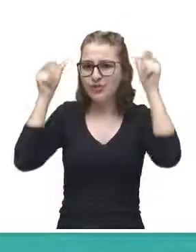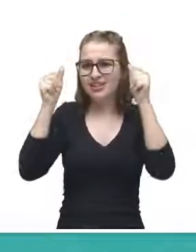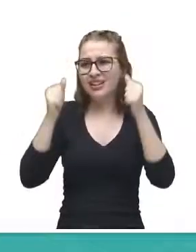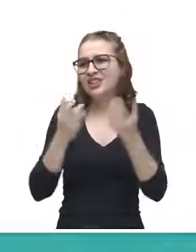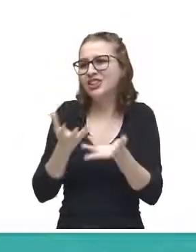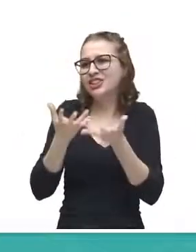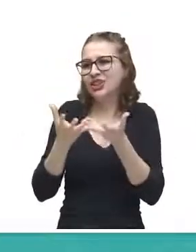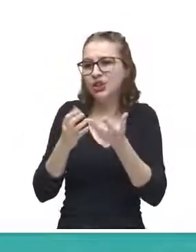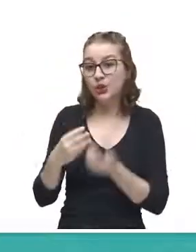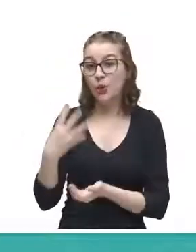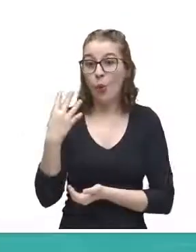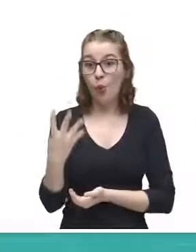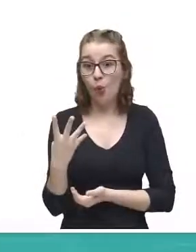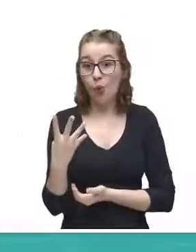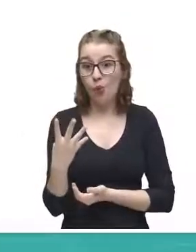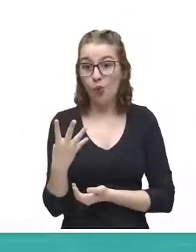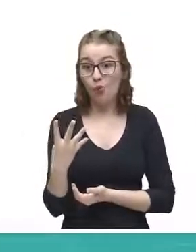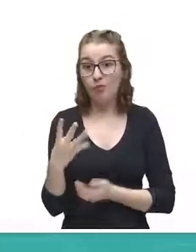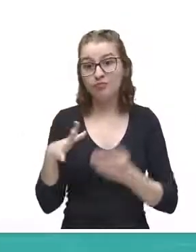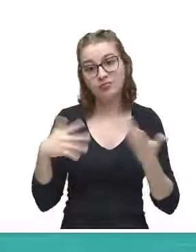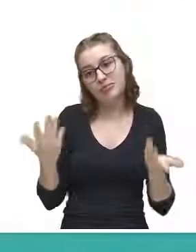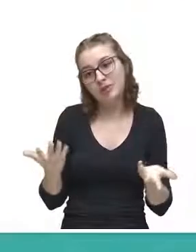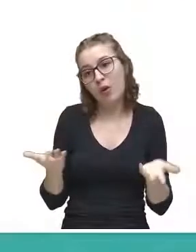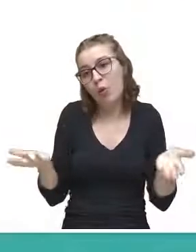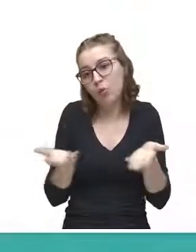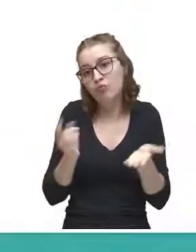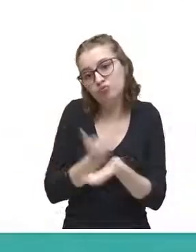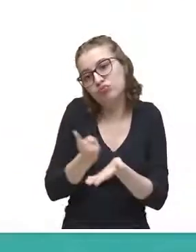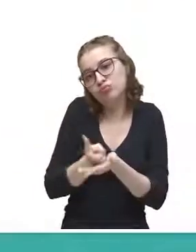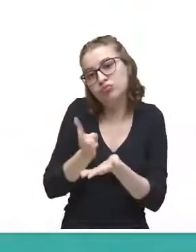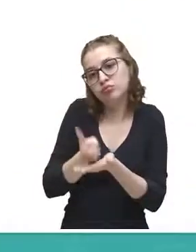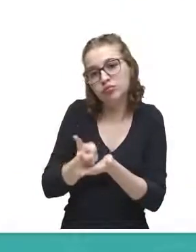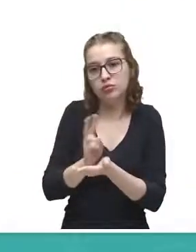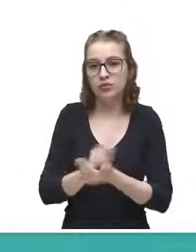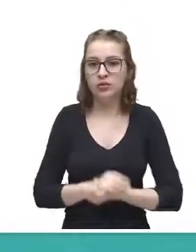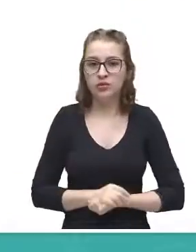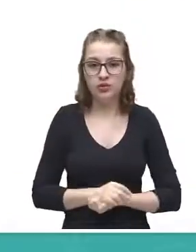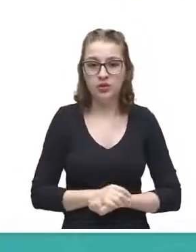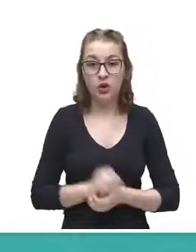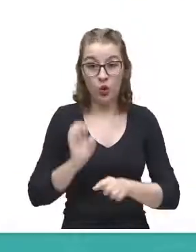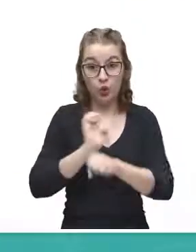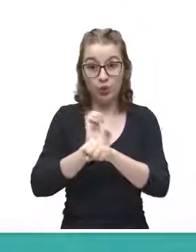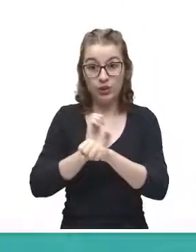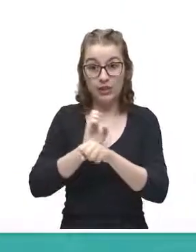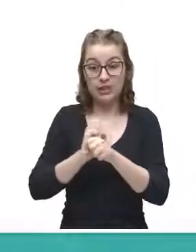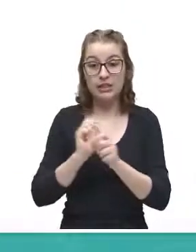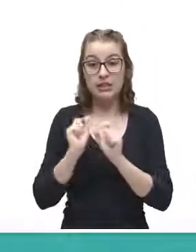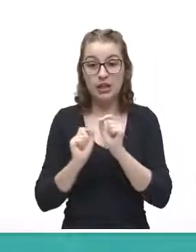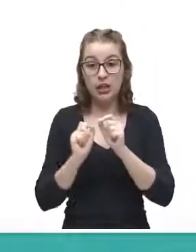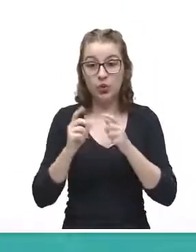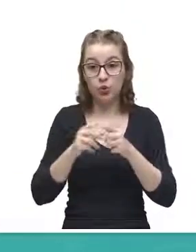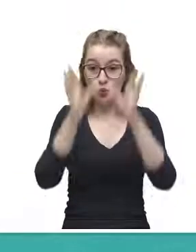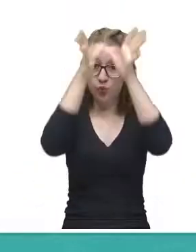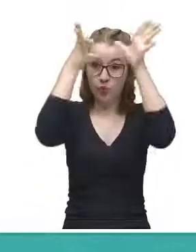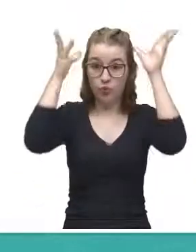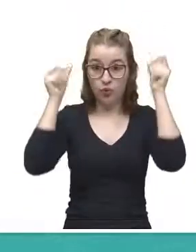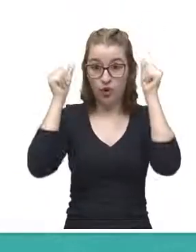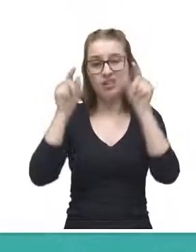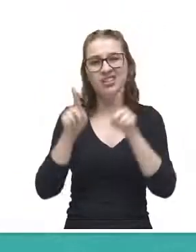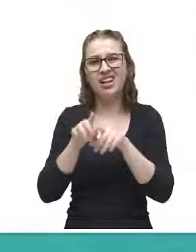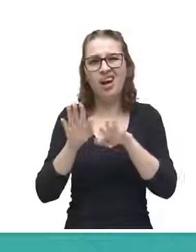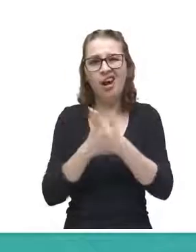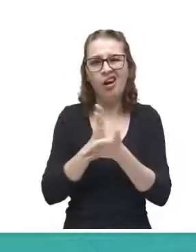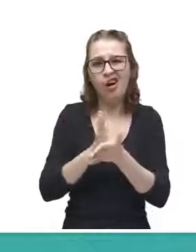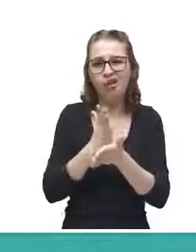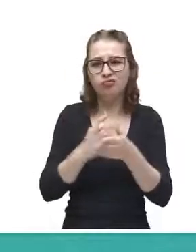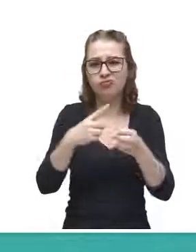o 4º fuso horário, e hoje em dia a gente observa esse 4º fuso horário no estado do Acre e alguns municípios aqui no nosso estado do Amazonas,